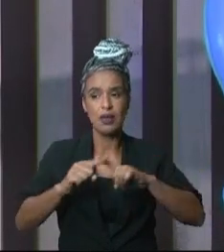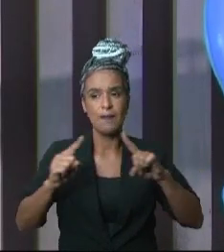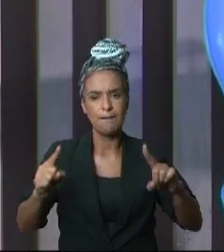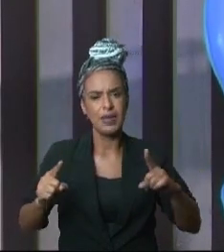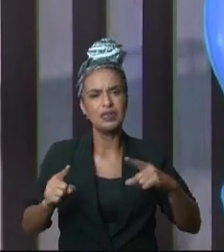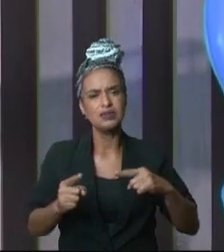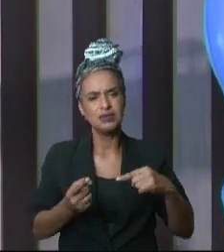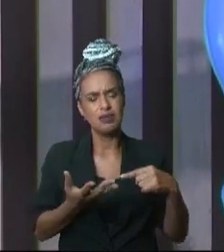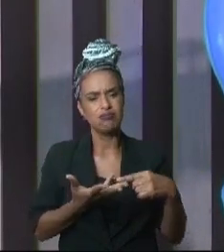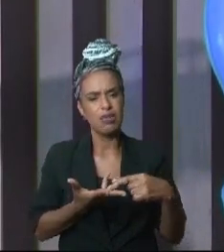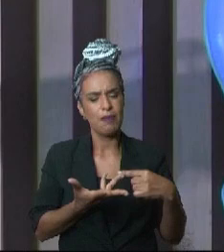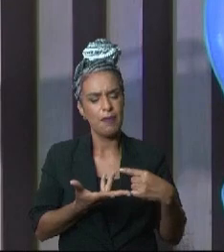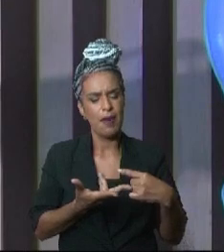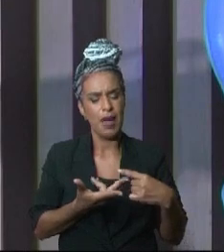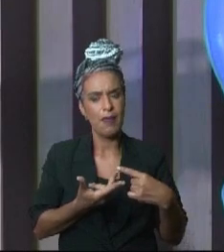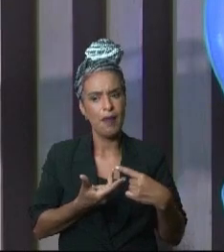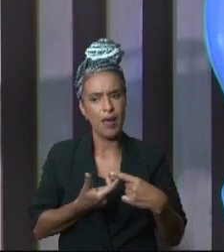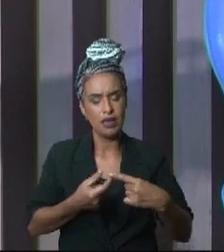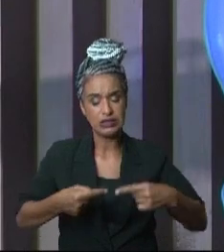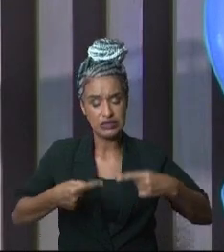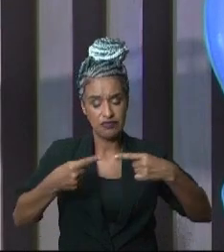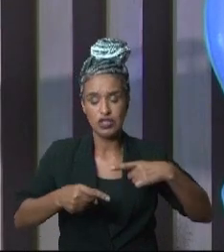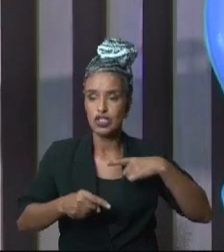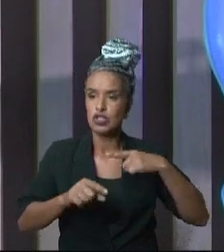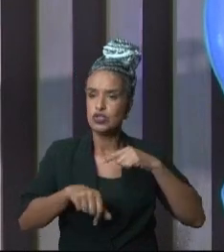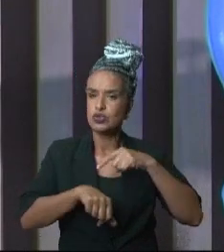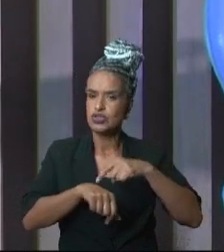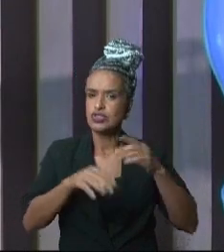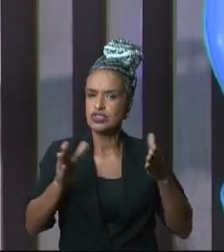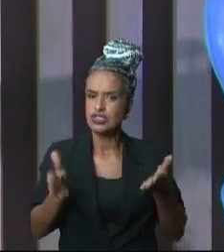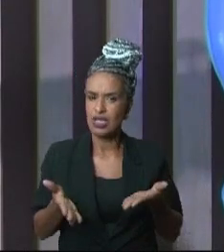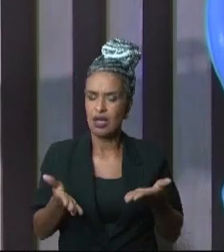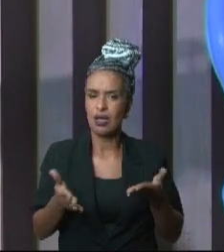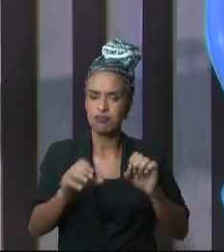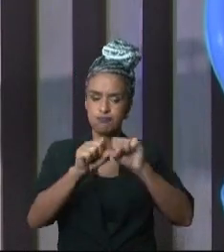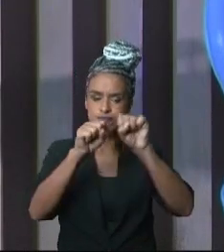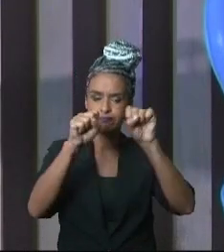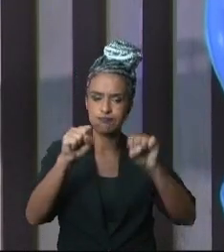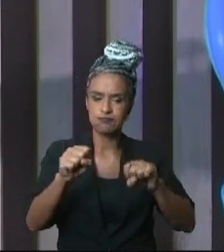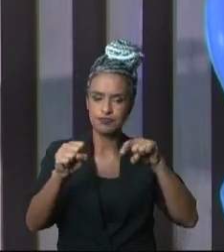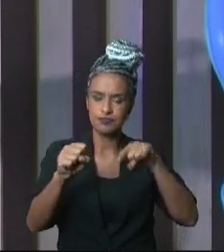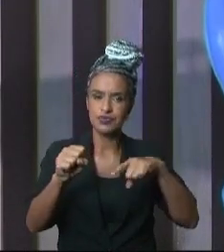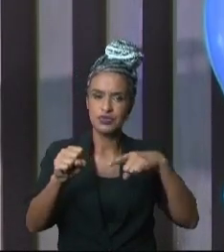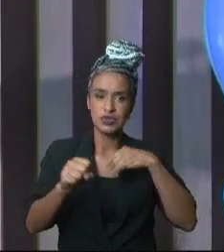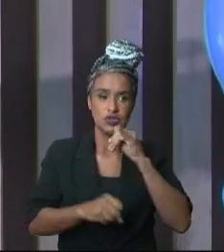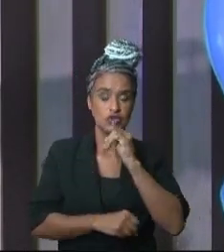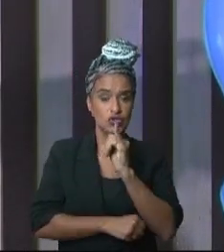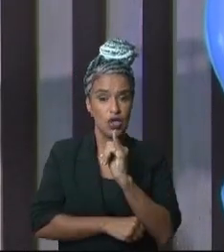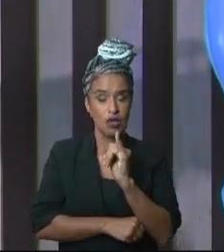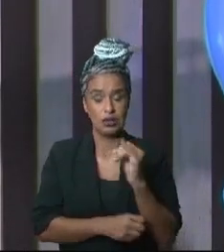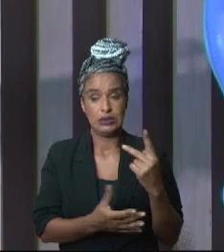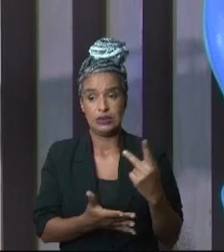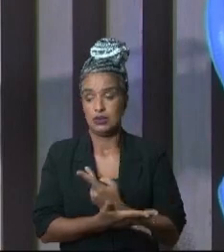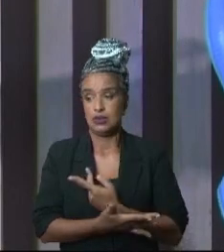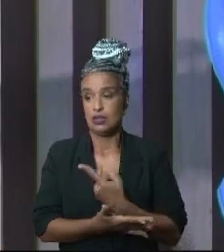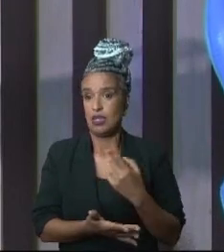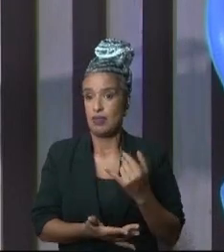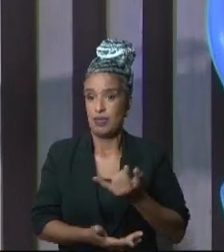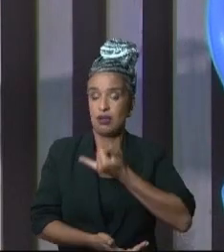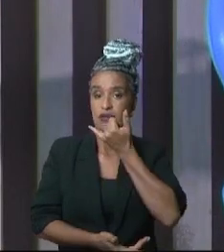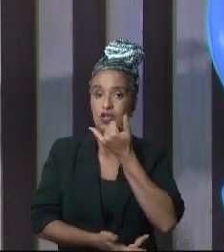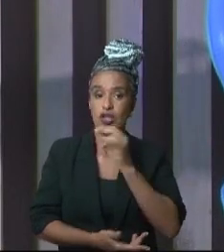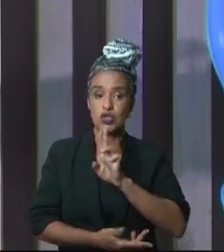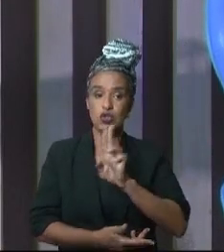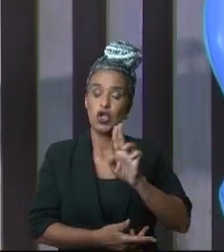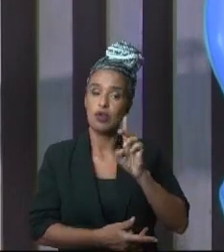outros desafios que não se foram. Existe um sistema onde nós estamos com choques recorrentes. Nós chamamos isso em